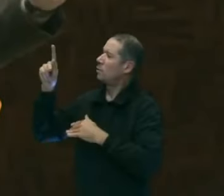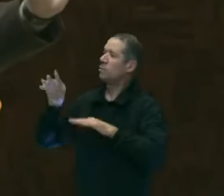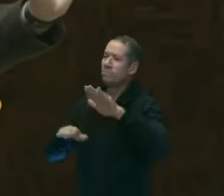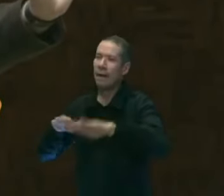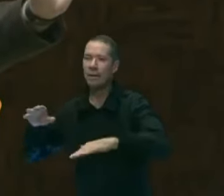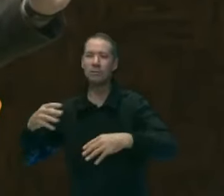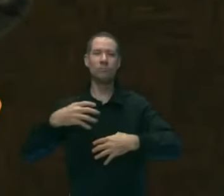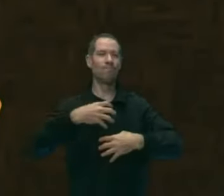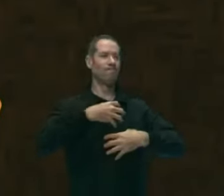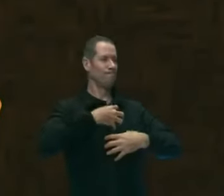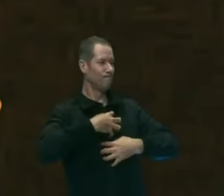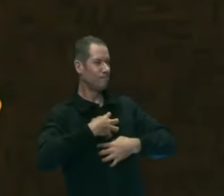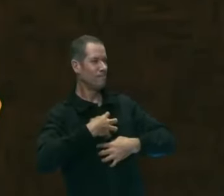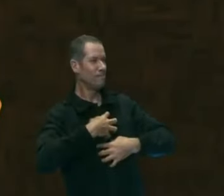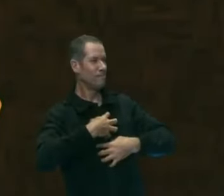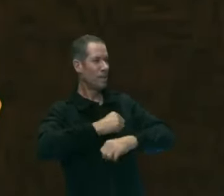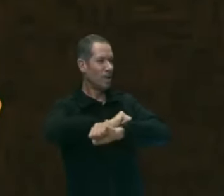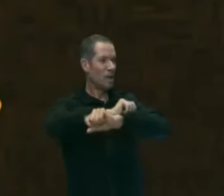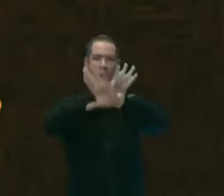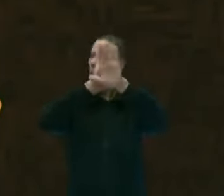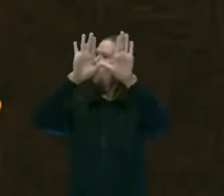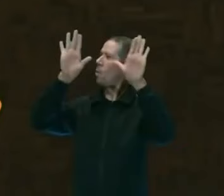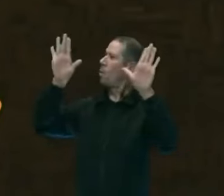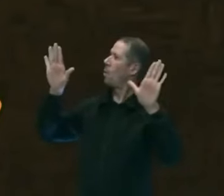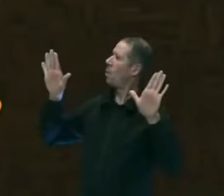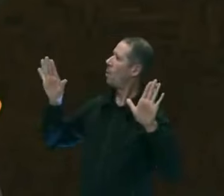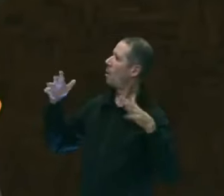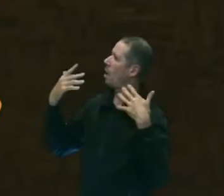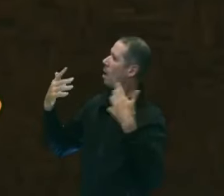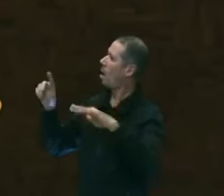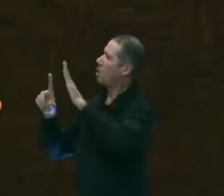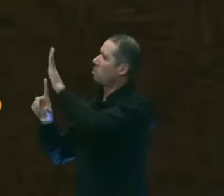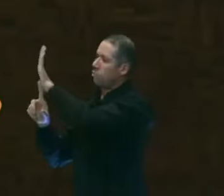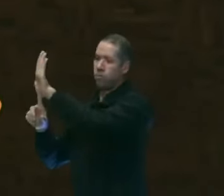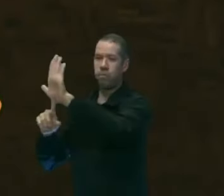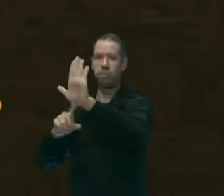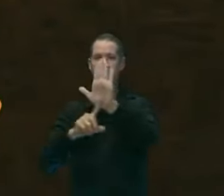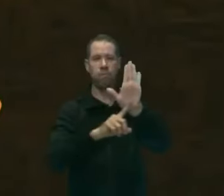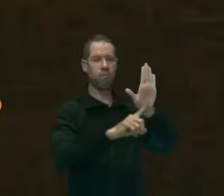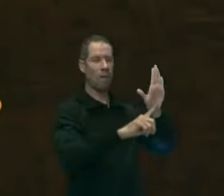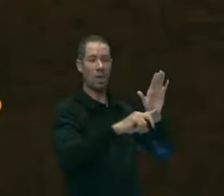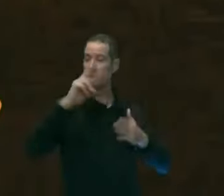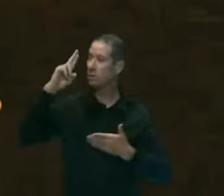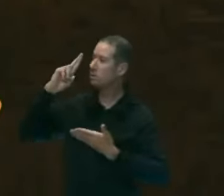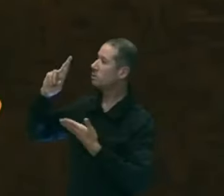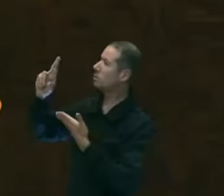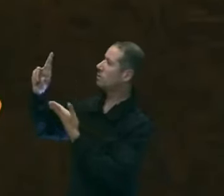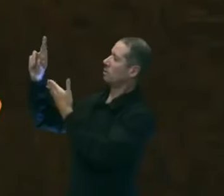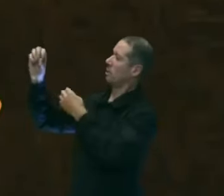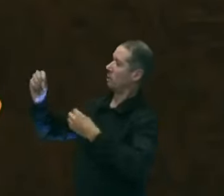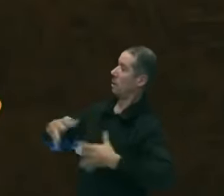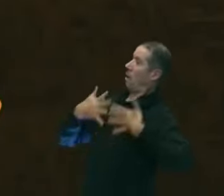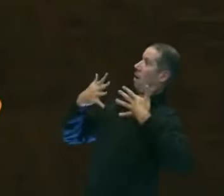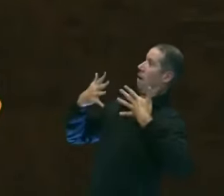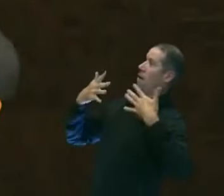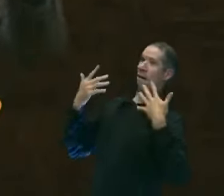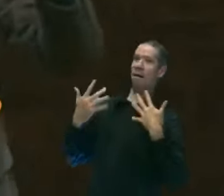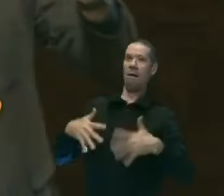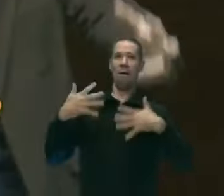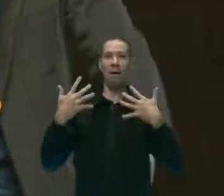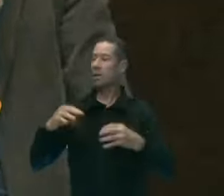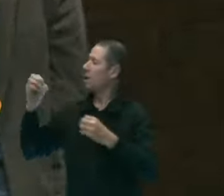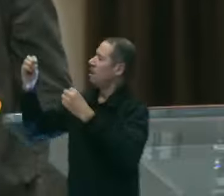passos, se a tua glória for manifesta. Senhor, nos surpreende.